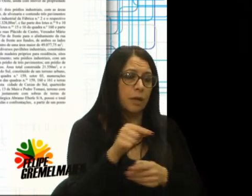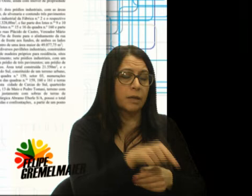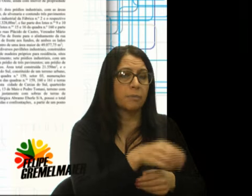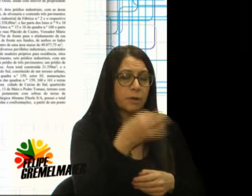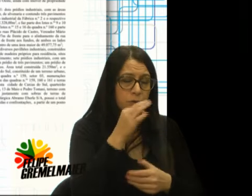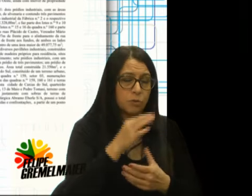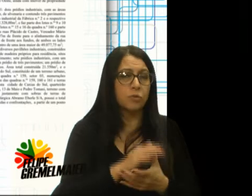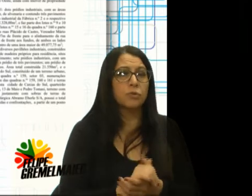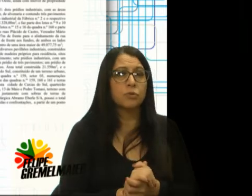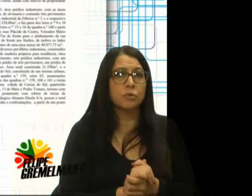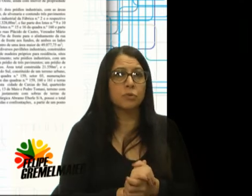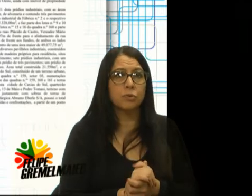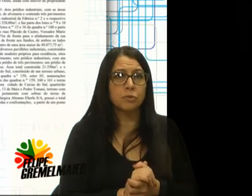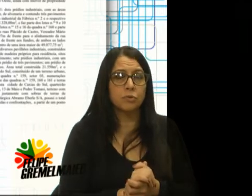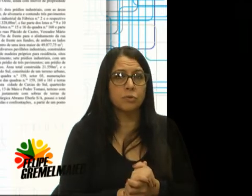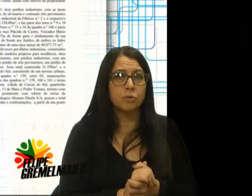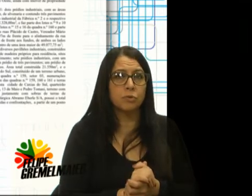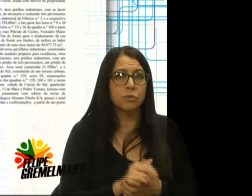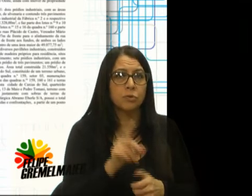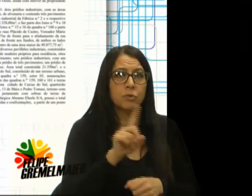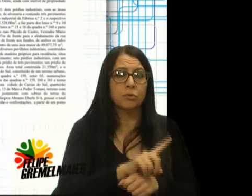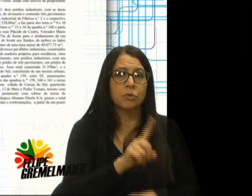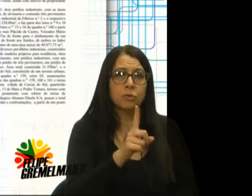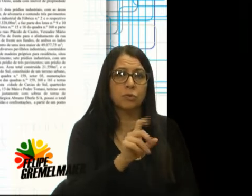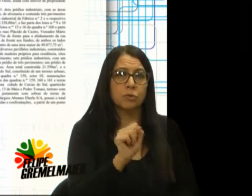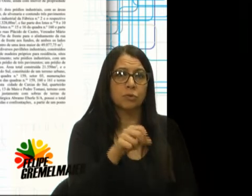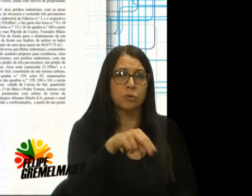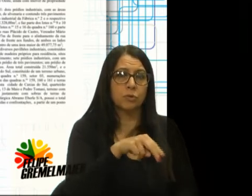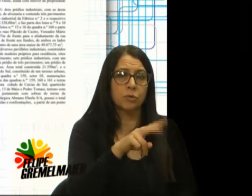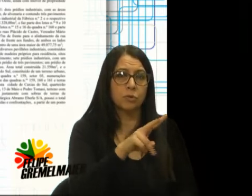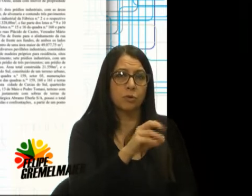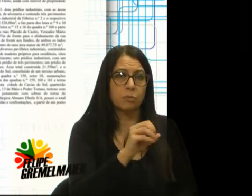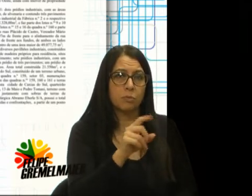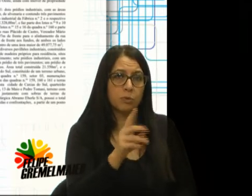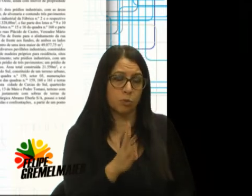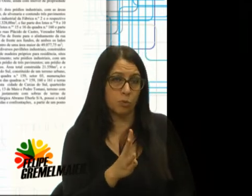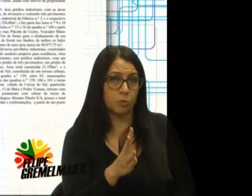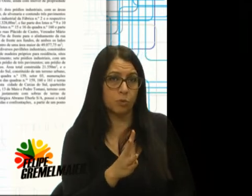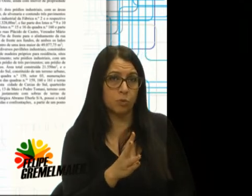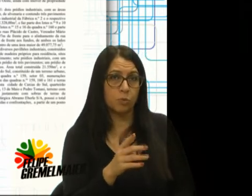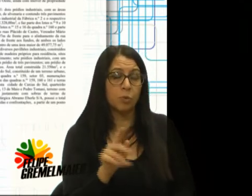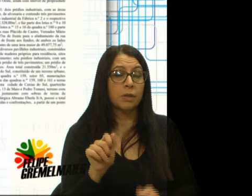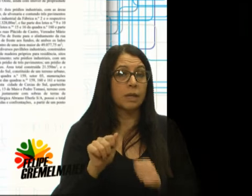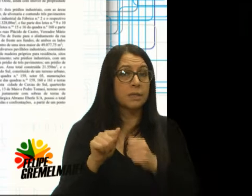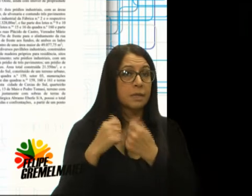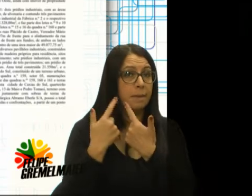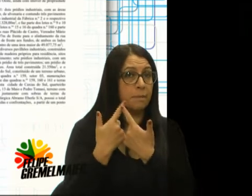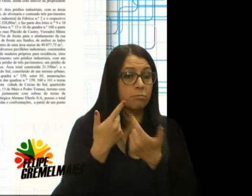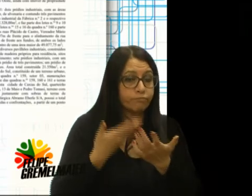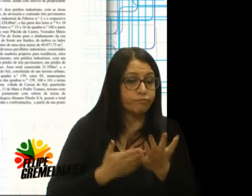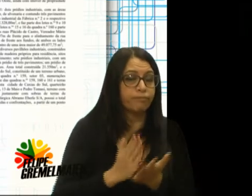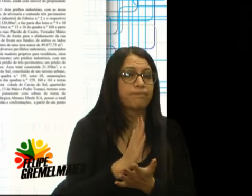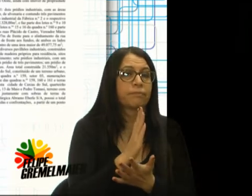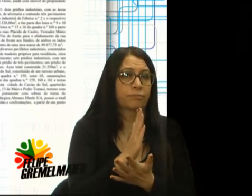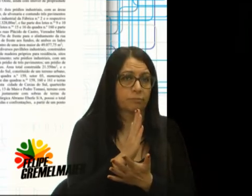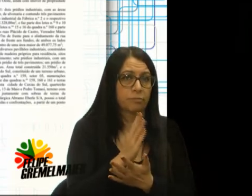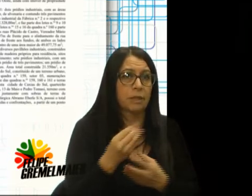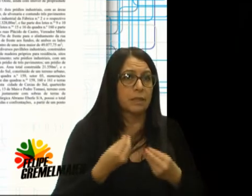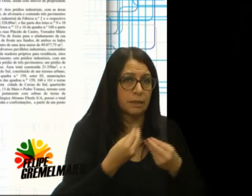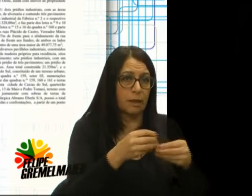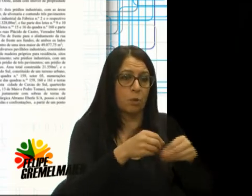Caxias, desde o dia 18 de novembro de 2014, quando a Assembleia aprovou a